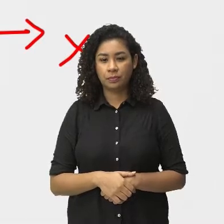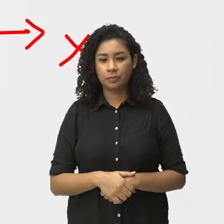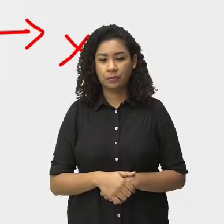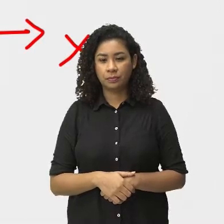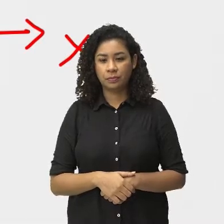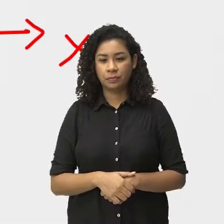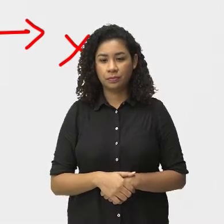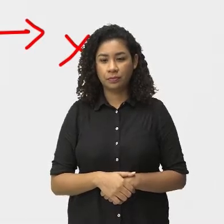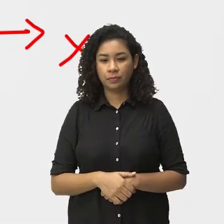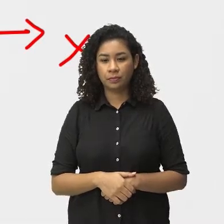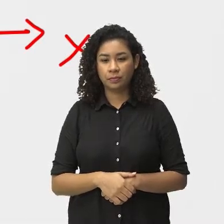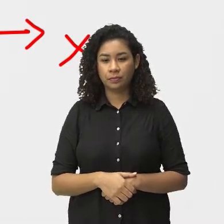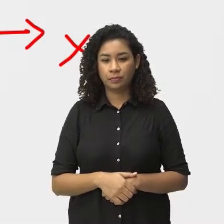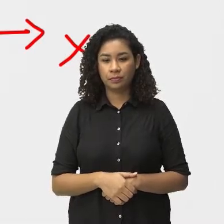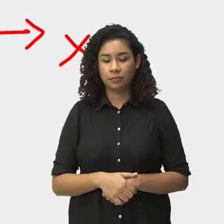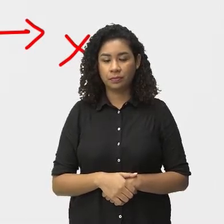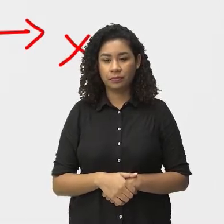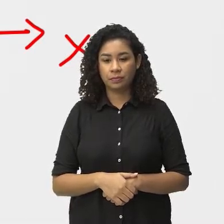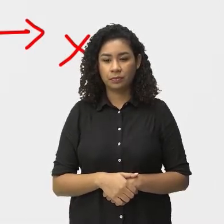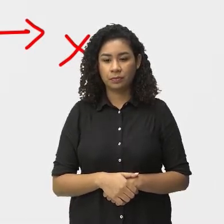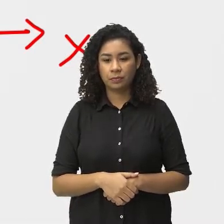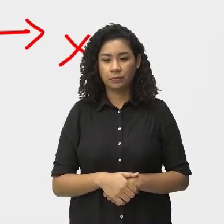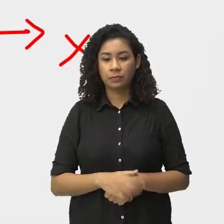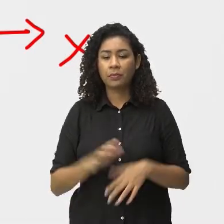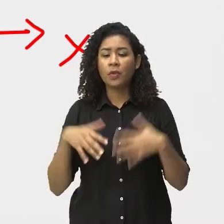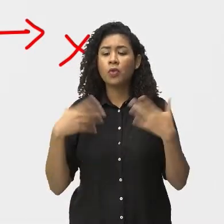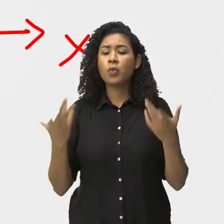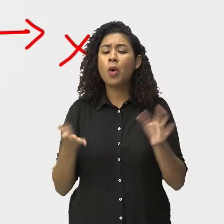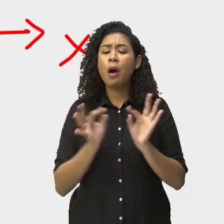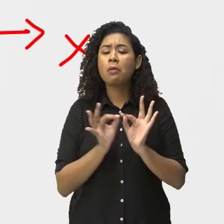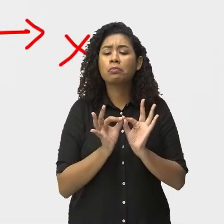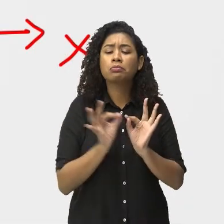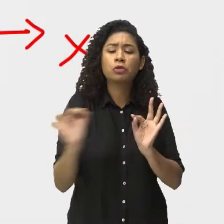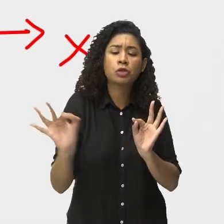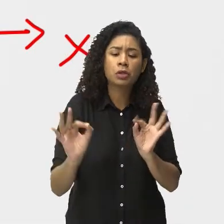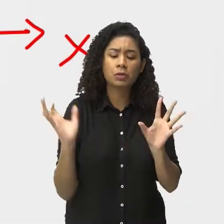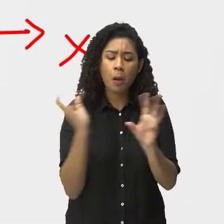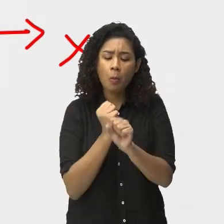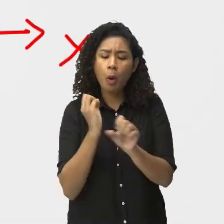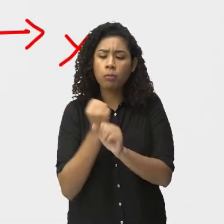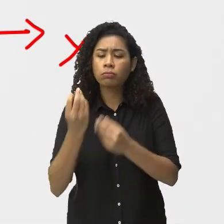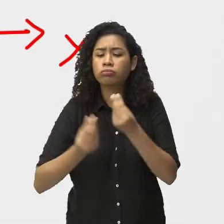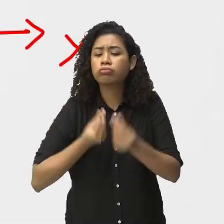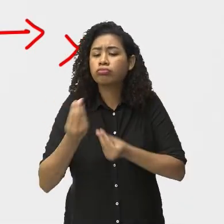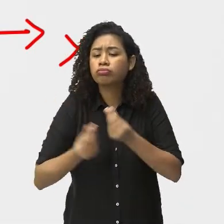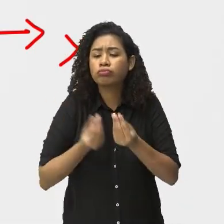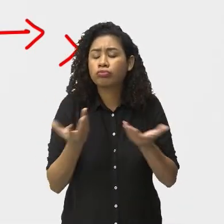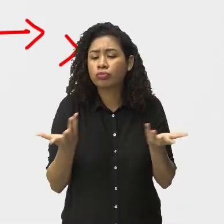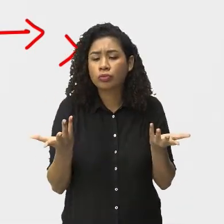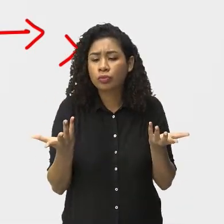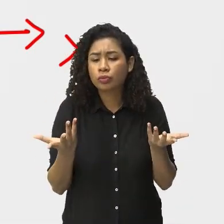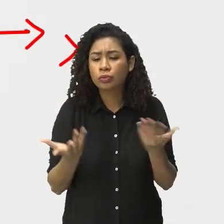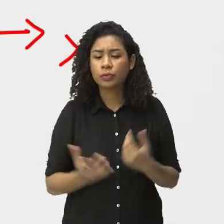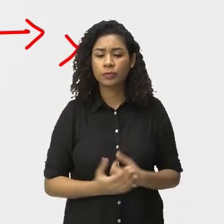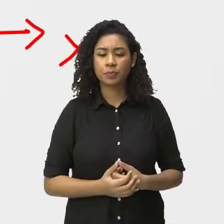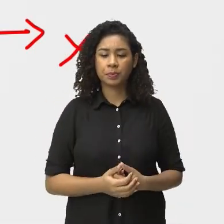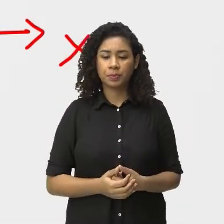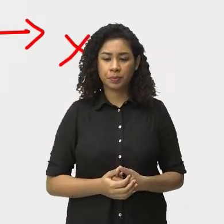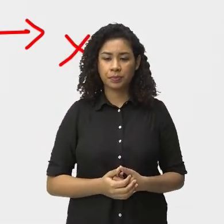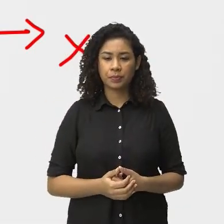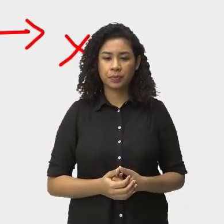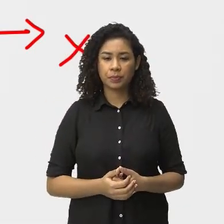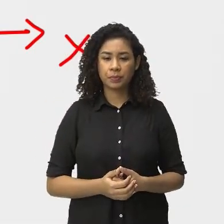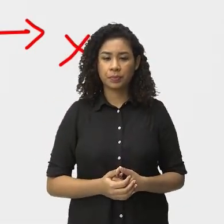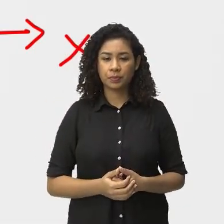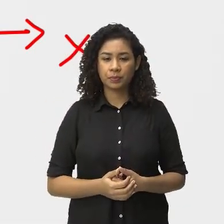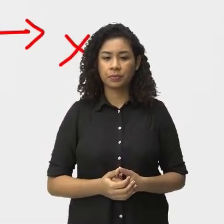Distância do ponto P à reta R. Qual é essa distância? Como é que a gente faz para encontrar essa distância? Tá? Para